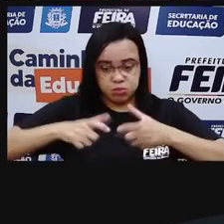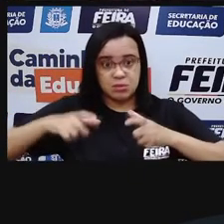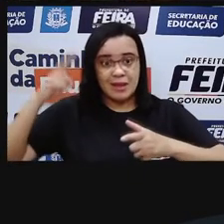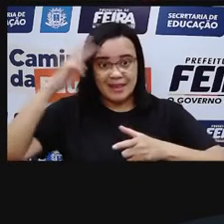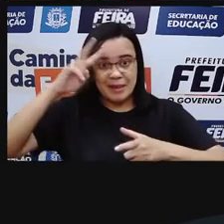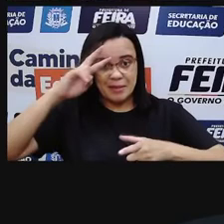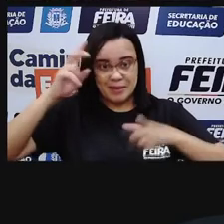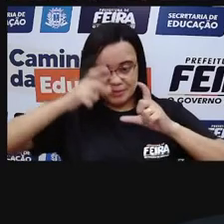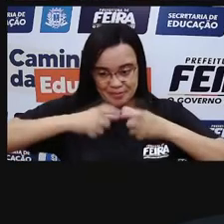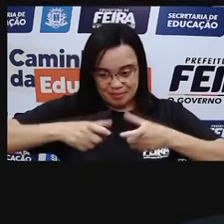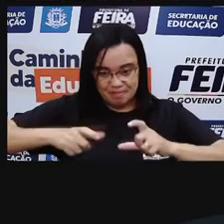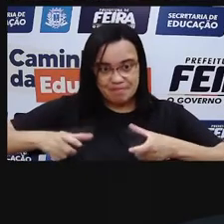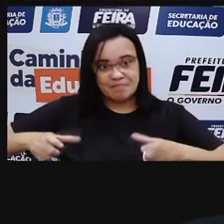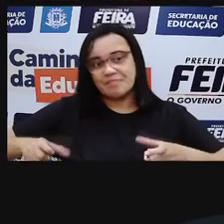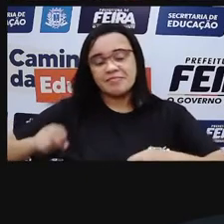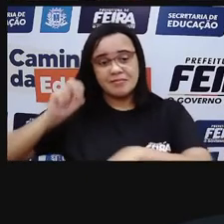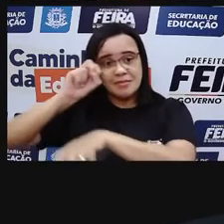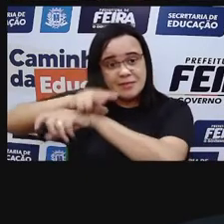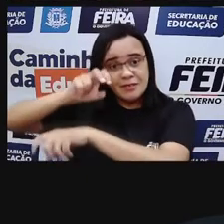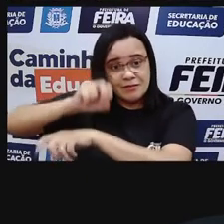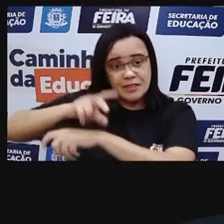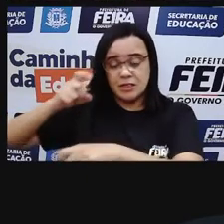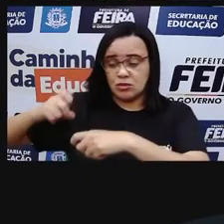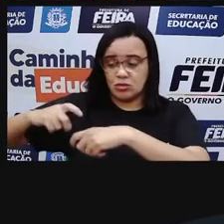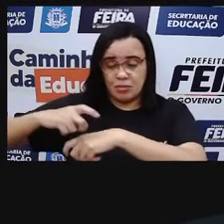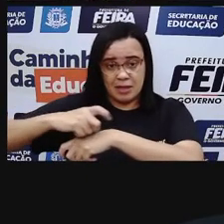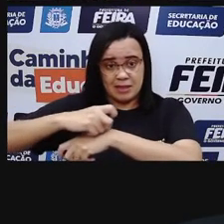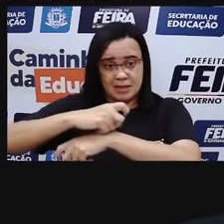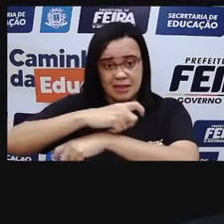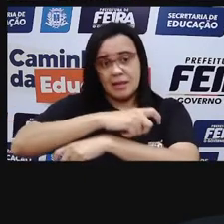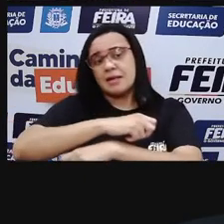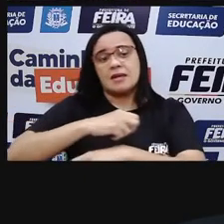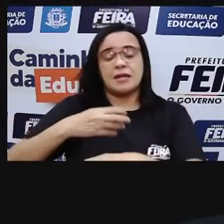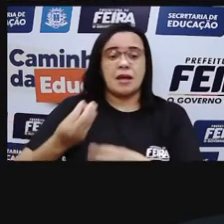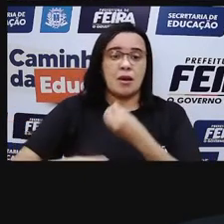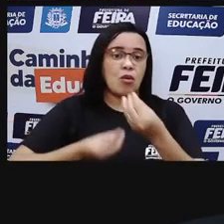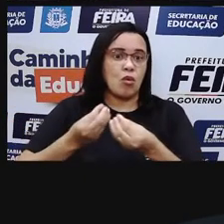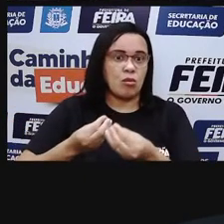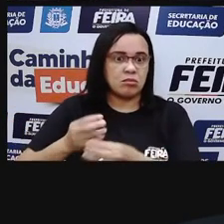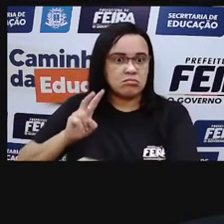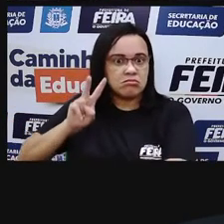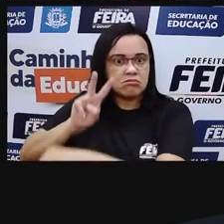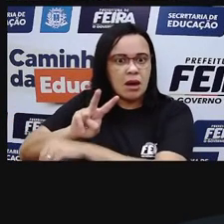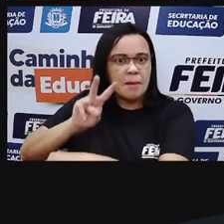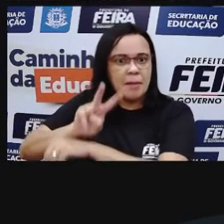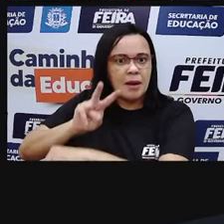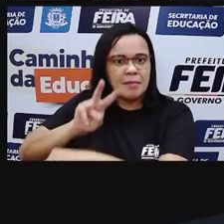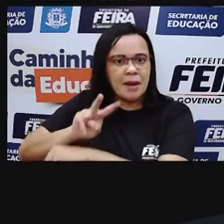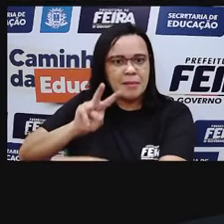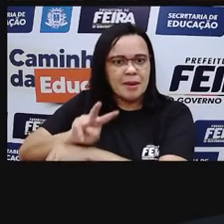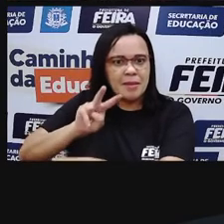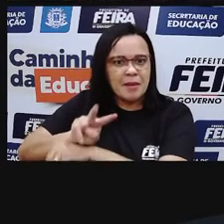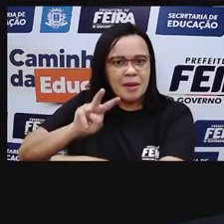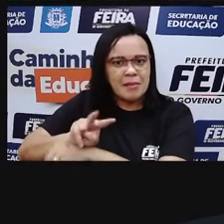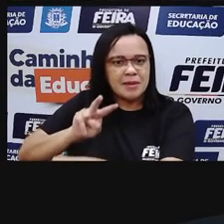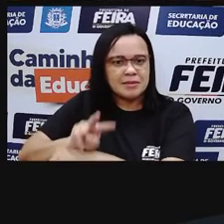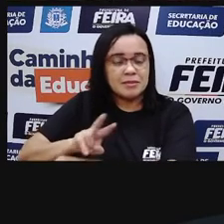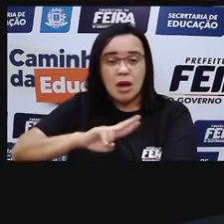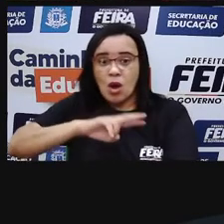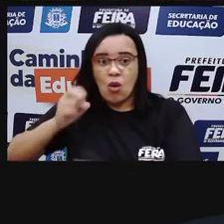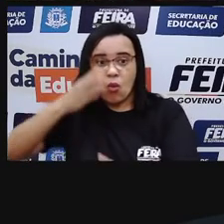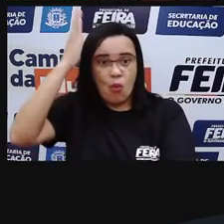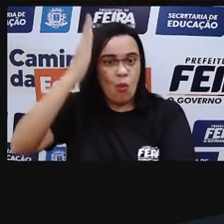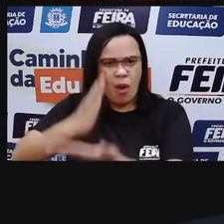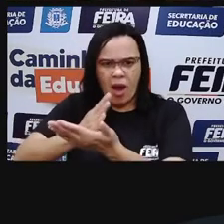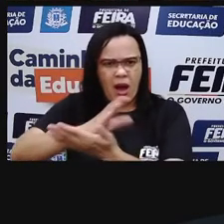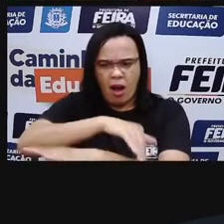por esse vírus ou por essa bactéria. Para quê? Para fazer uma neutralização, neutralizar, para